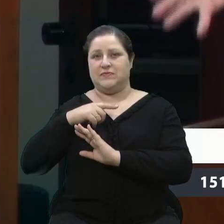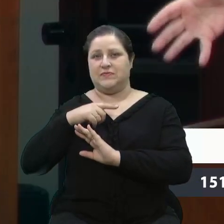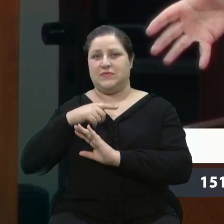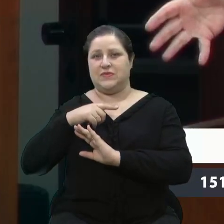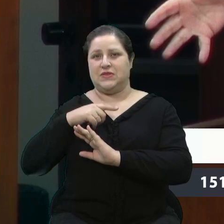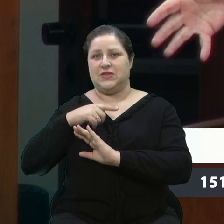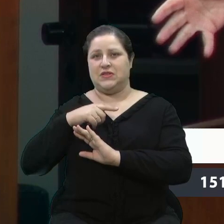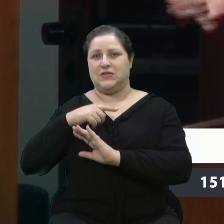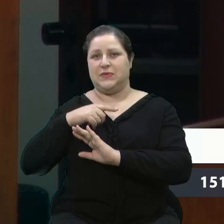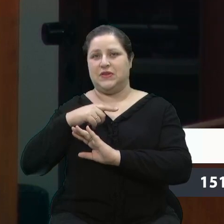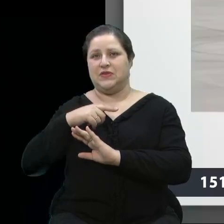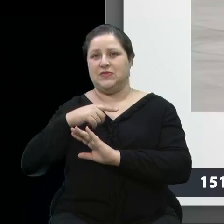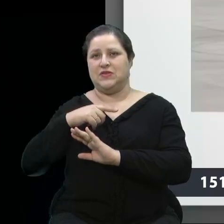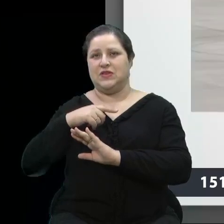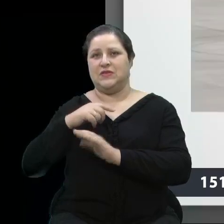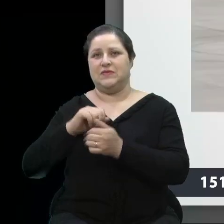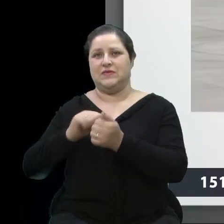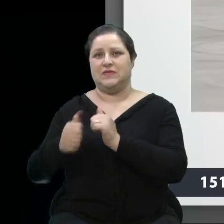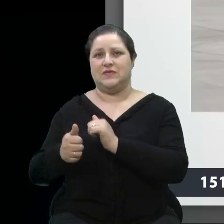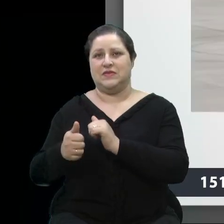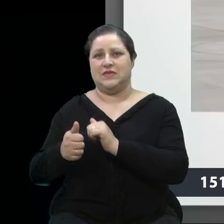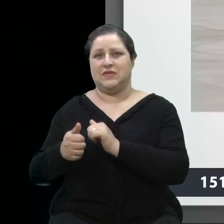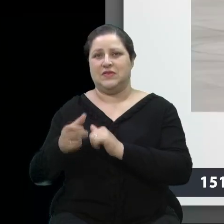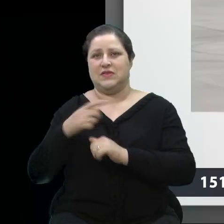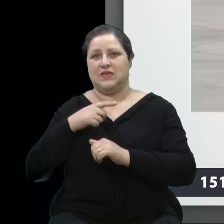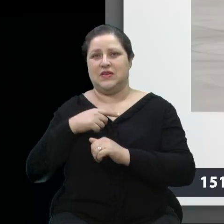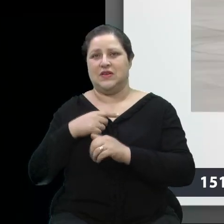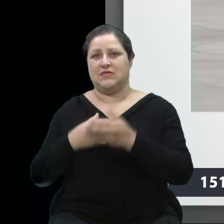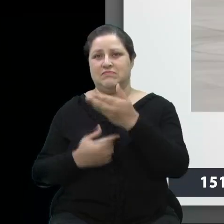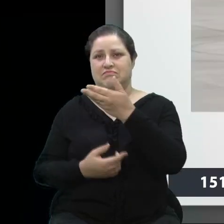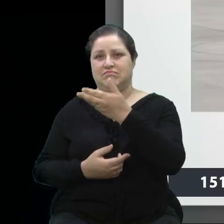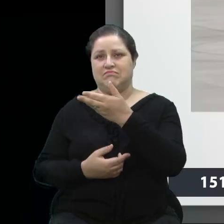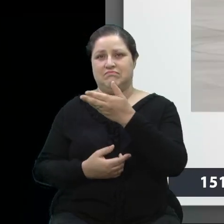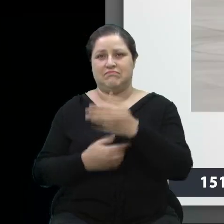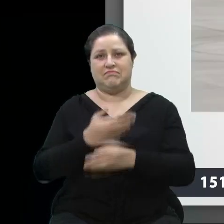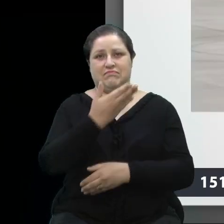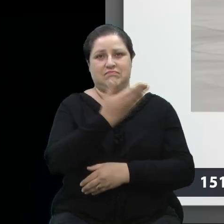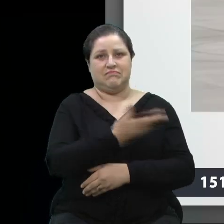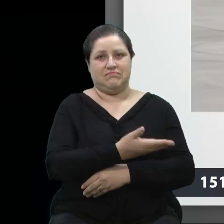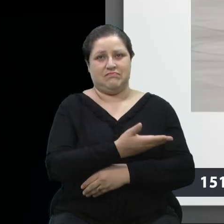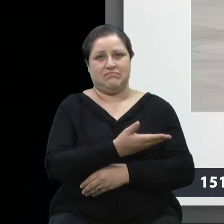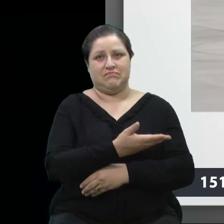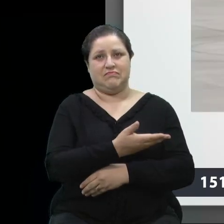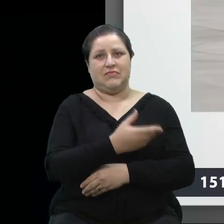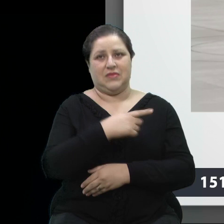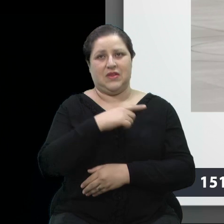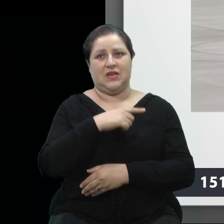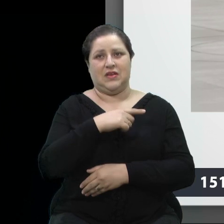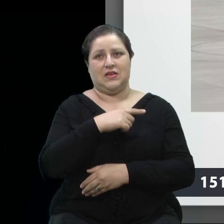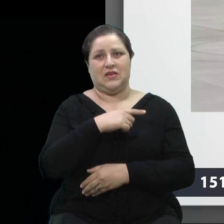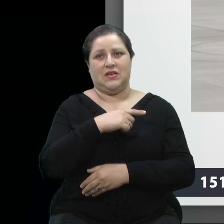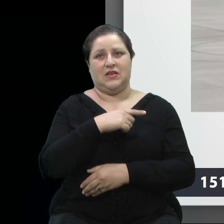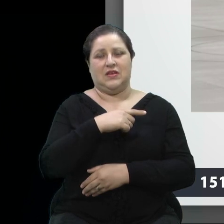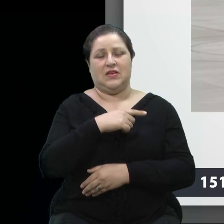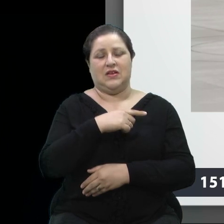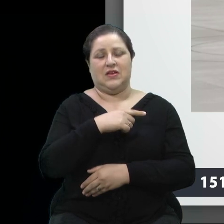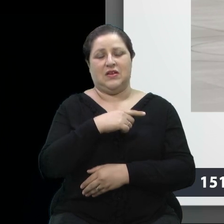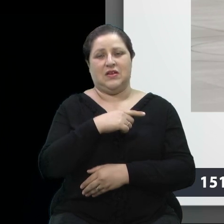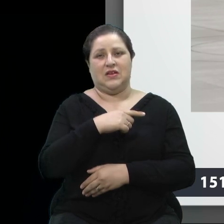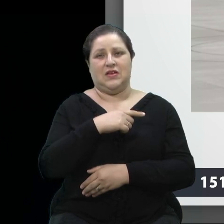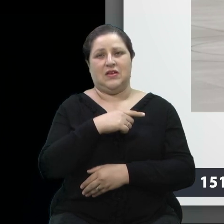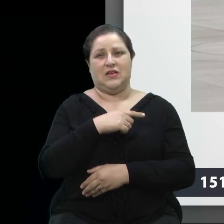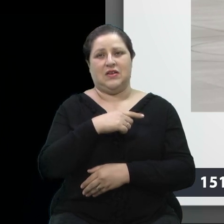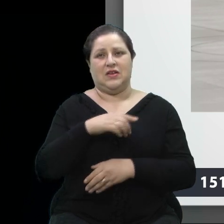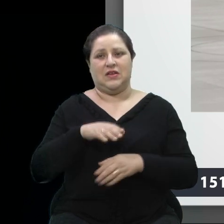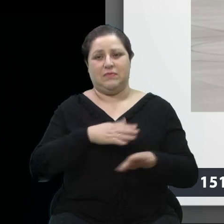que entra não quer mais sair, porque tem um instrutor, ele ensina a criança como dar os primeiros passos, literalmente,